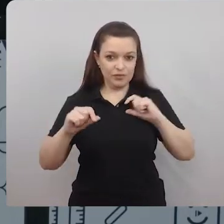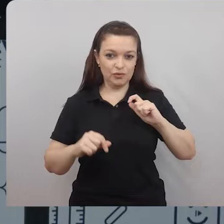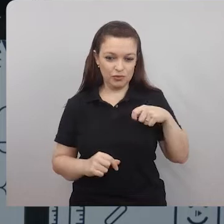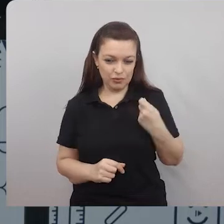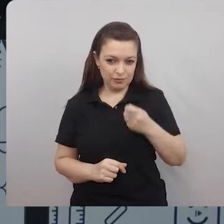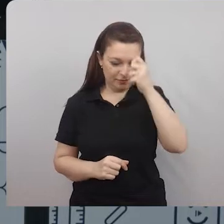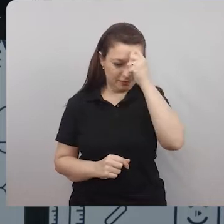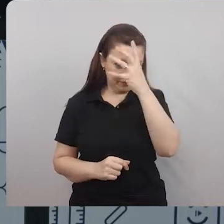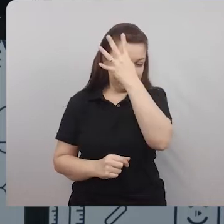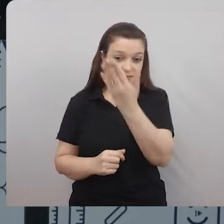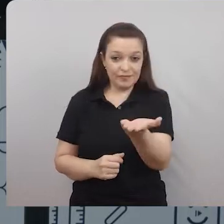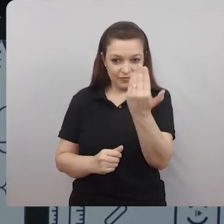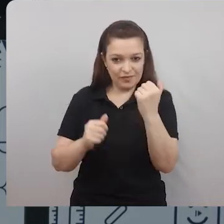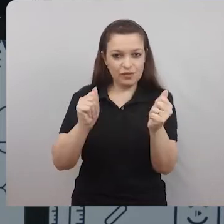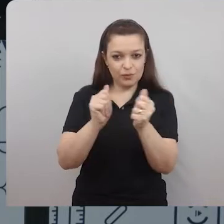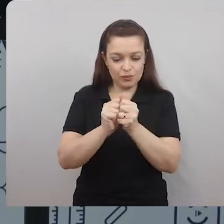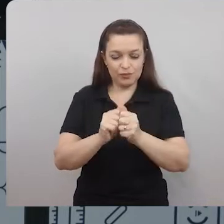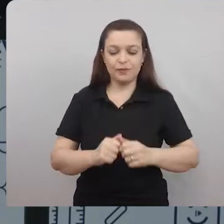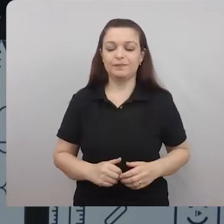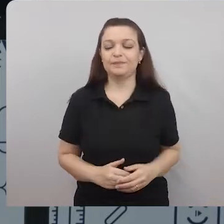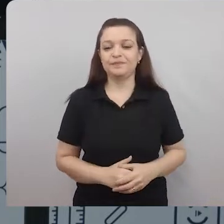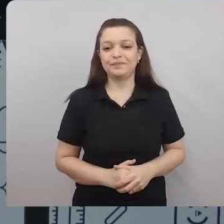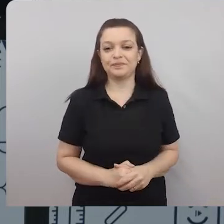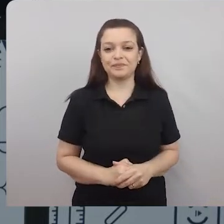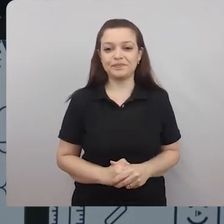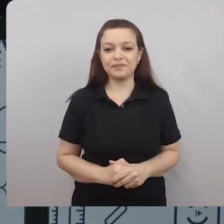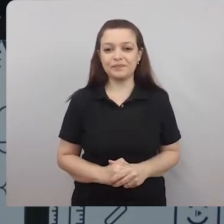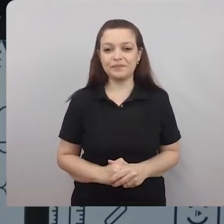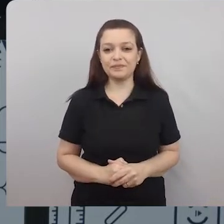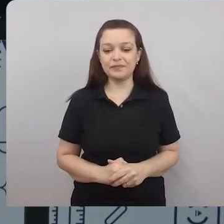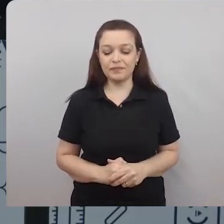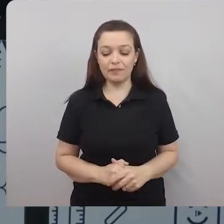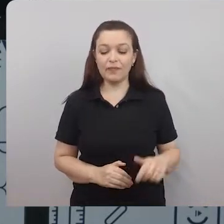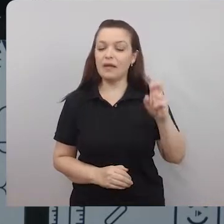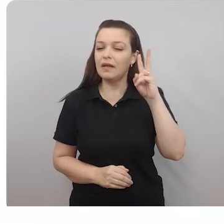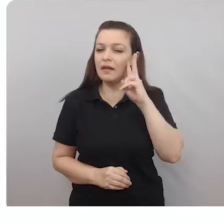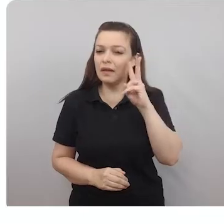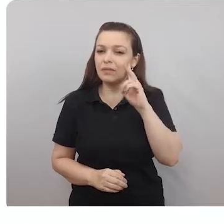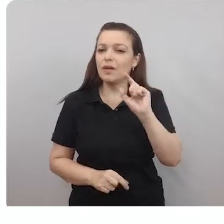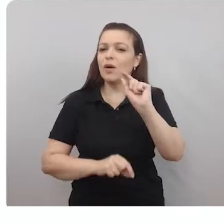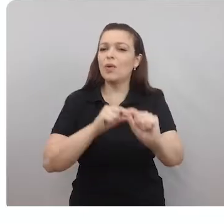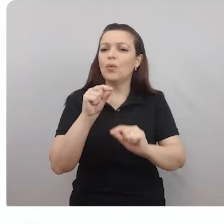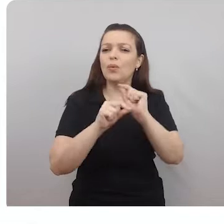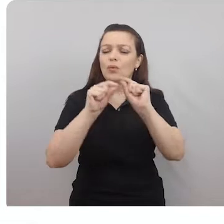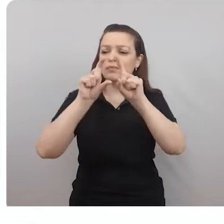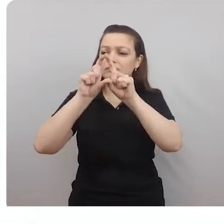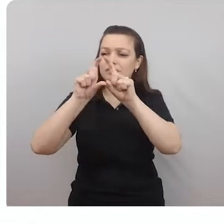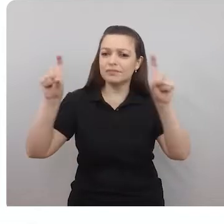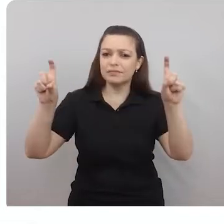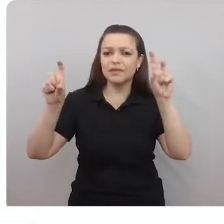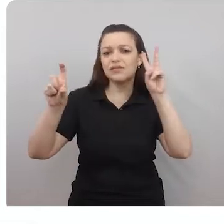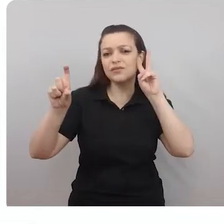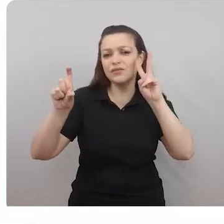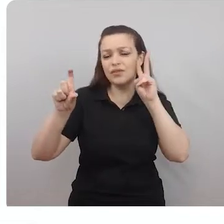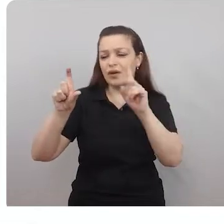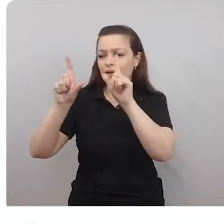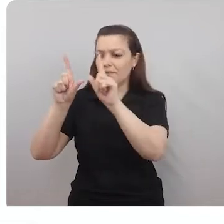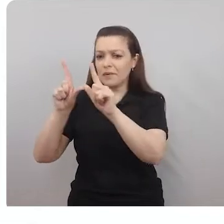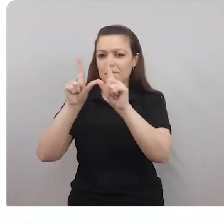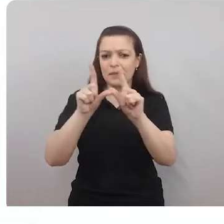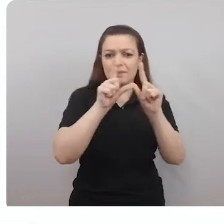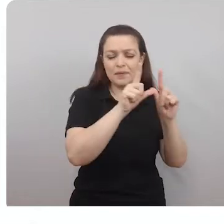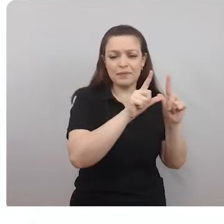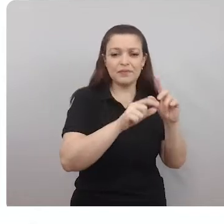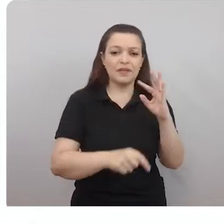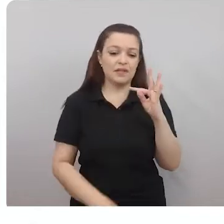especial do Armandinho. Acompanhem comigo. Lembram o que é tirinha? Nós já vimos na aula